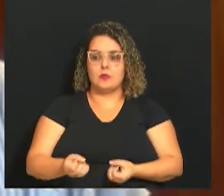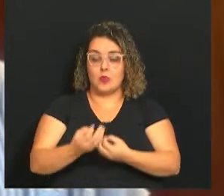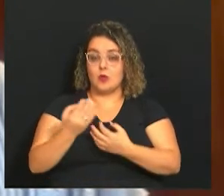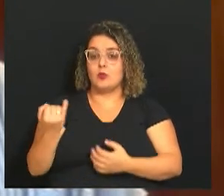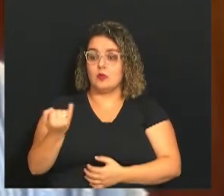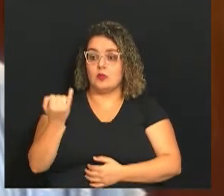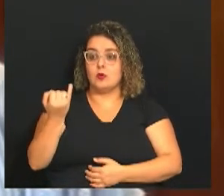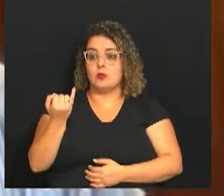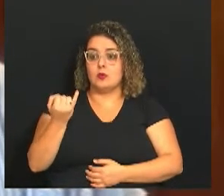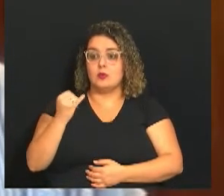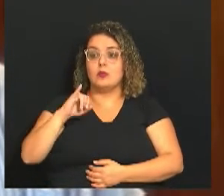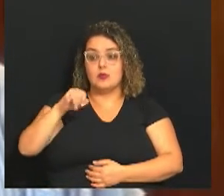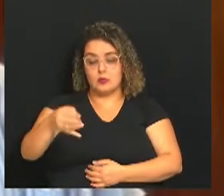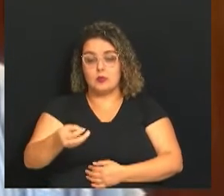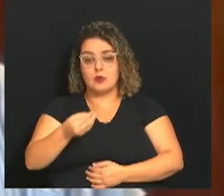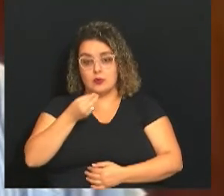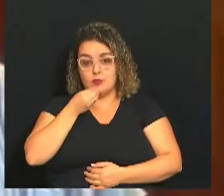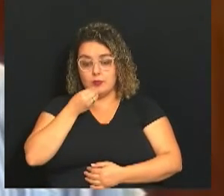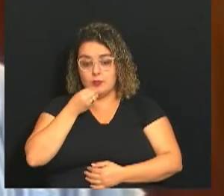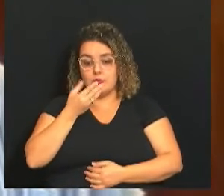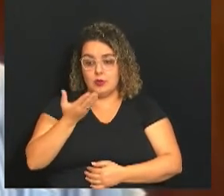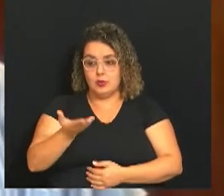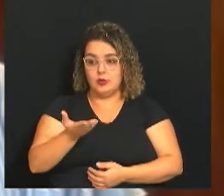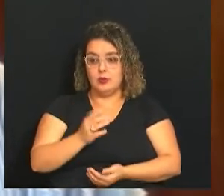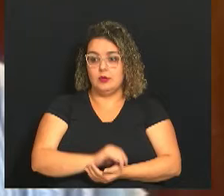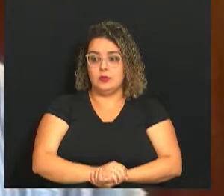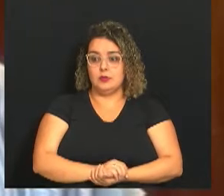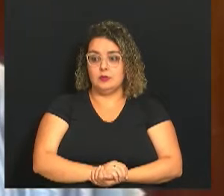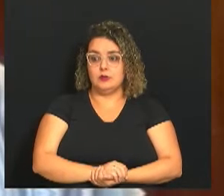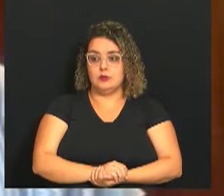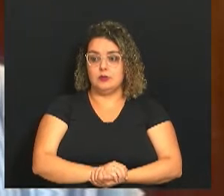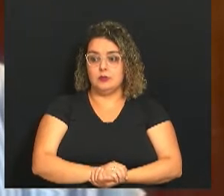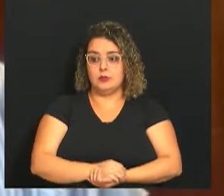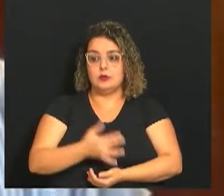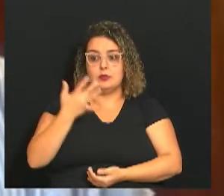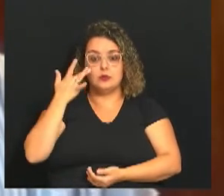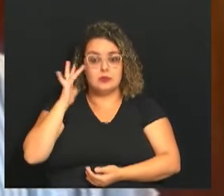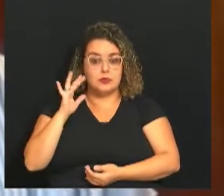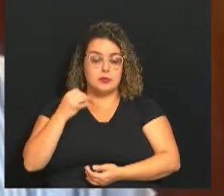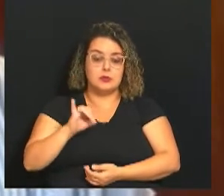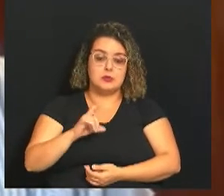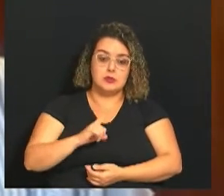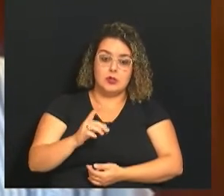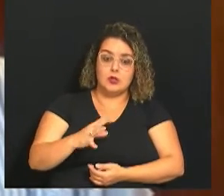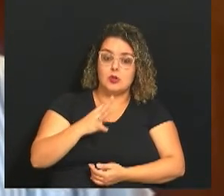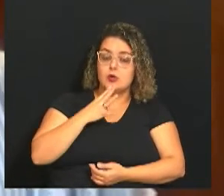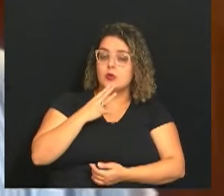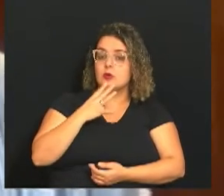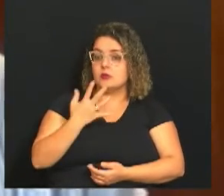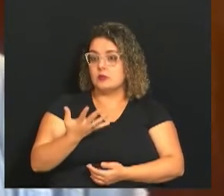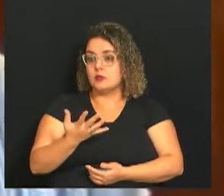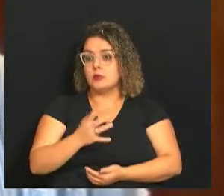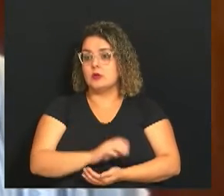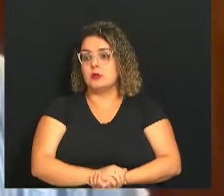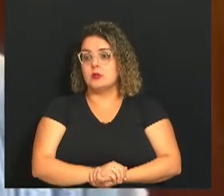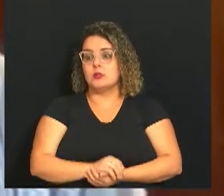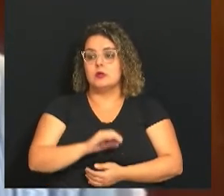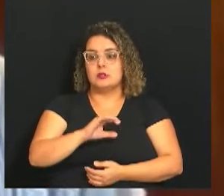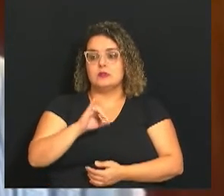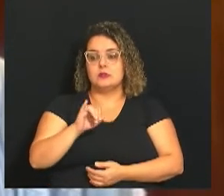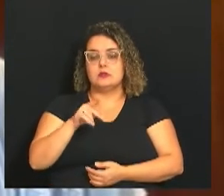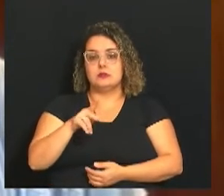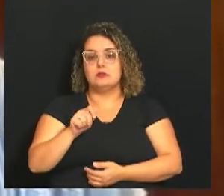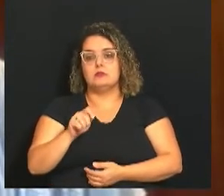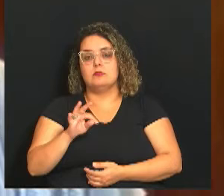quero aproveitar, eu não sei se você tem conhecimento, mas a CIPAT, essa Semana